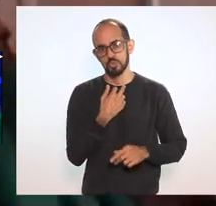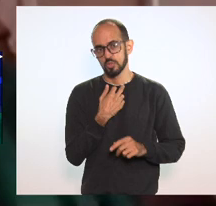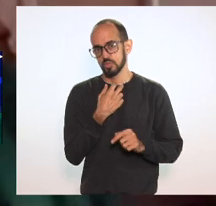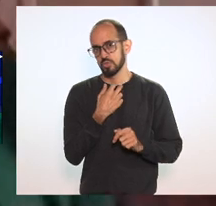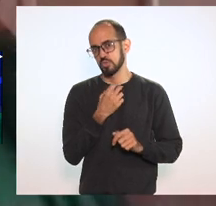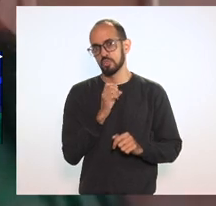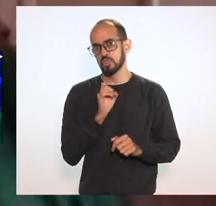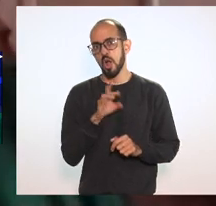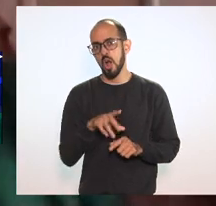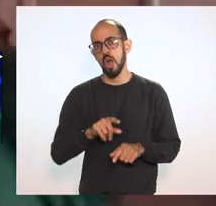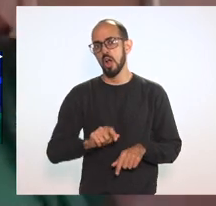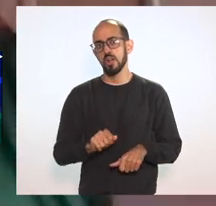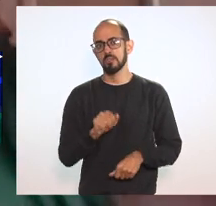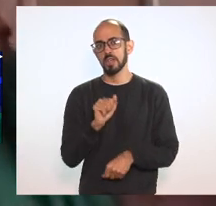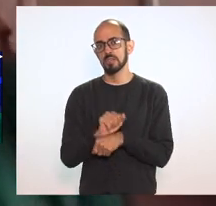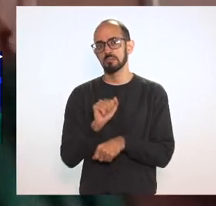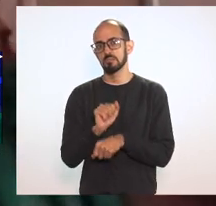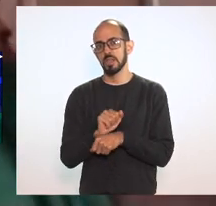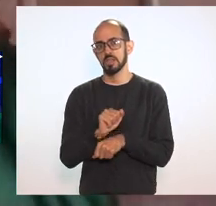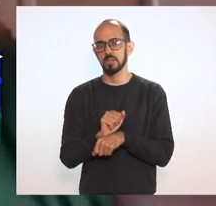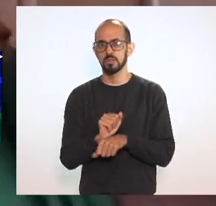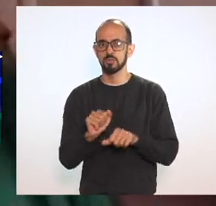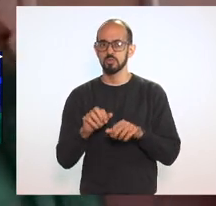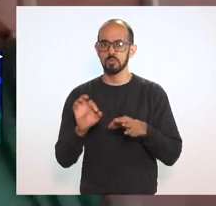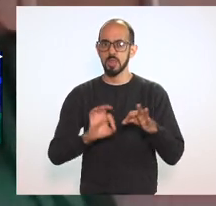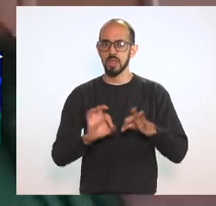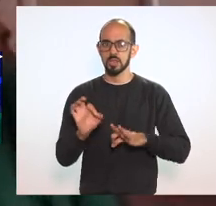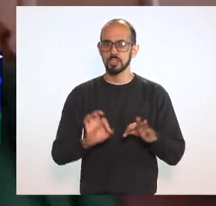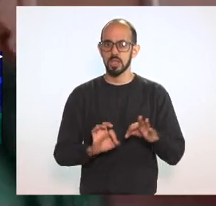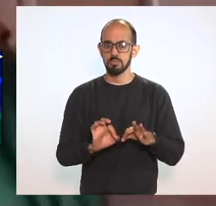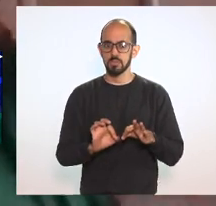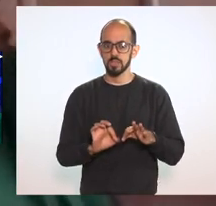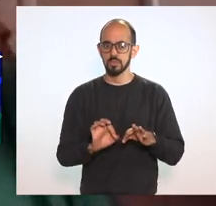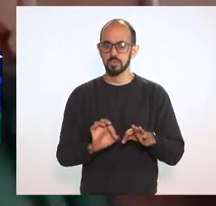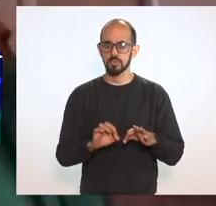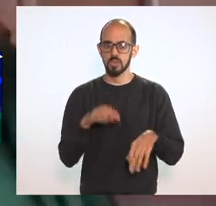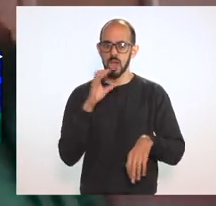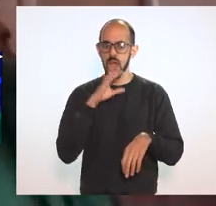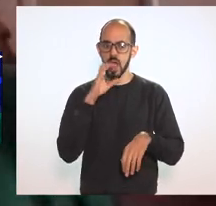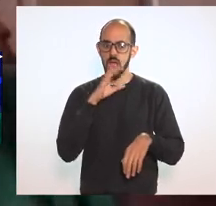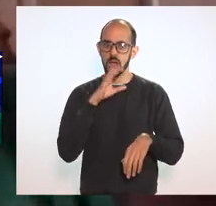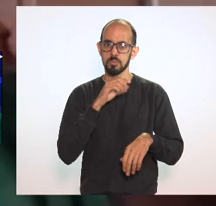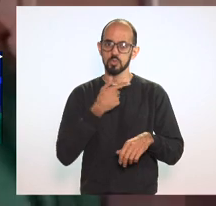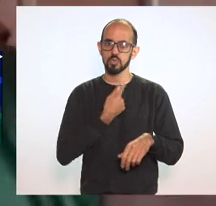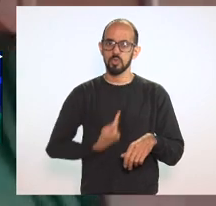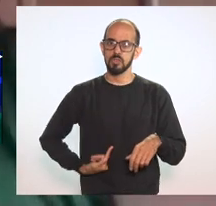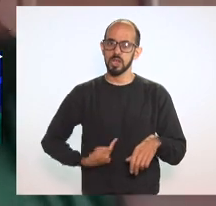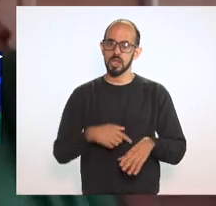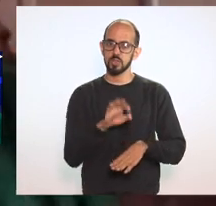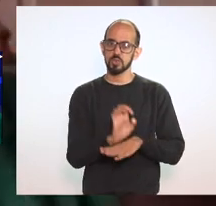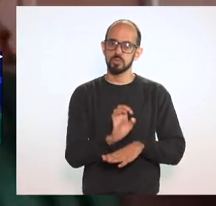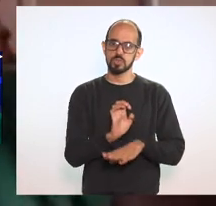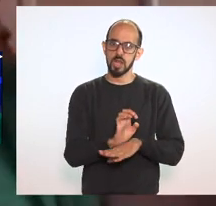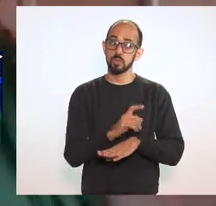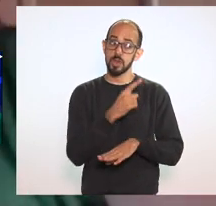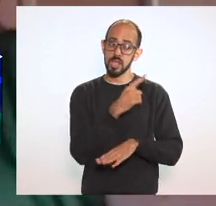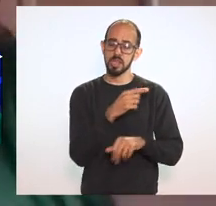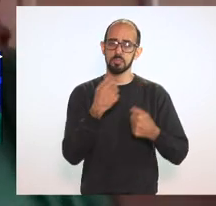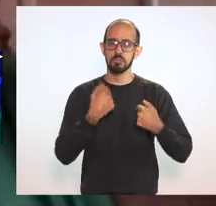a prescindir de um plano de contingência que venha do gabinete do governador do Estado ele